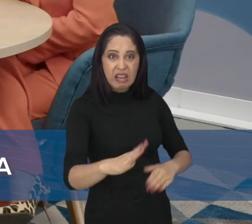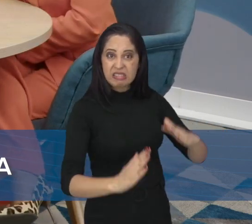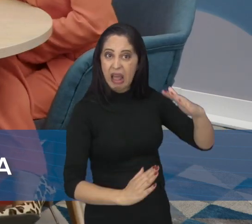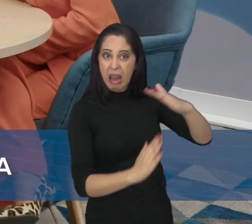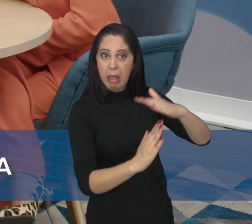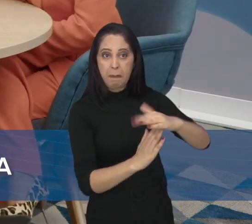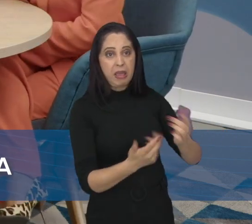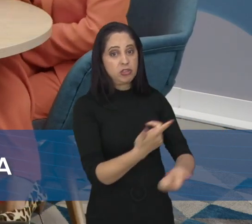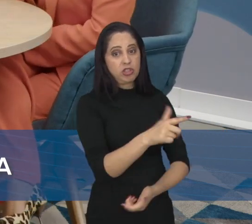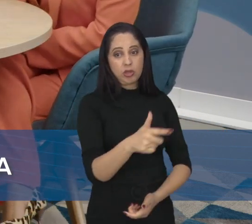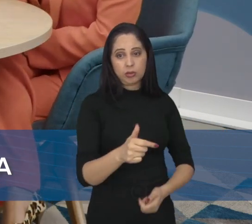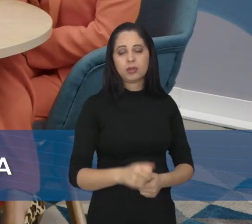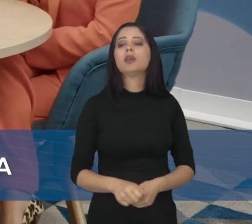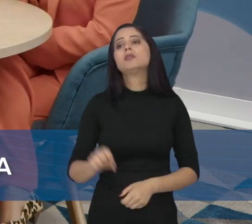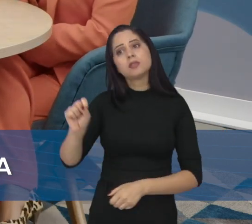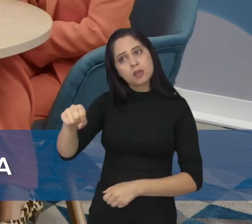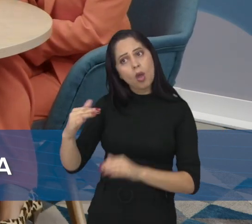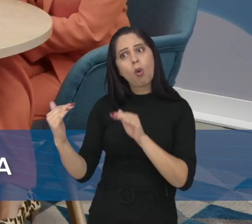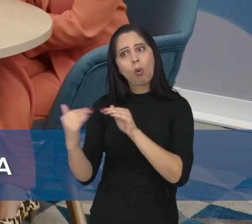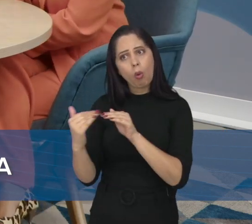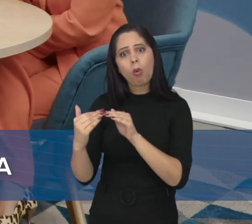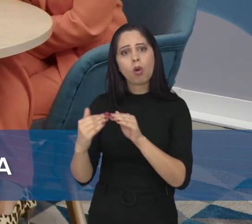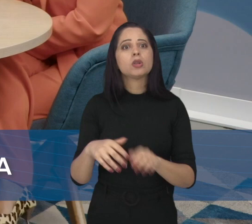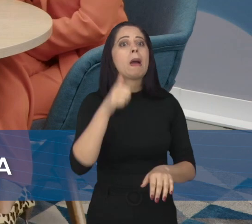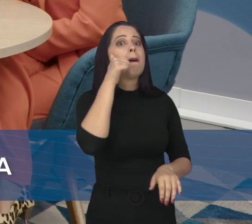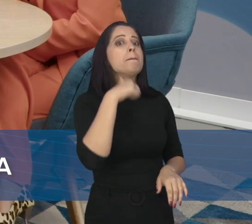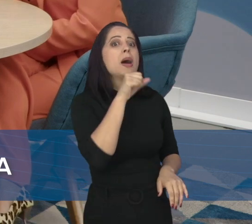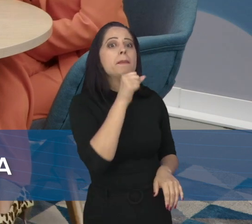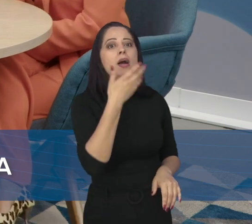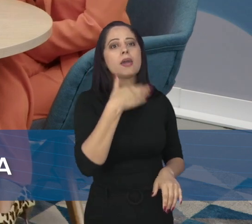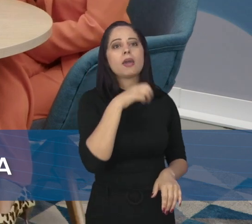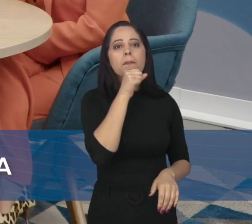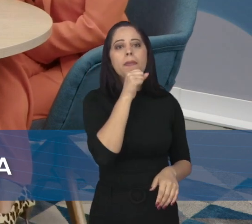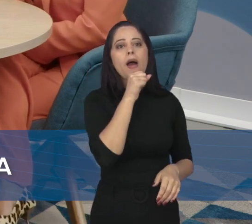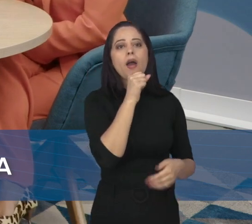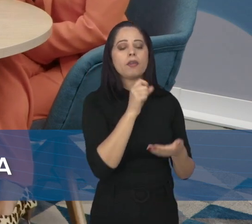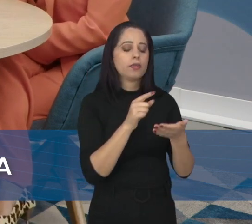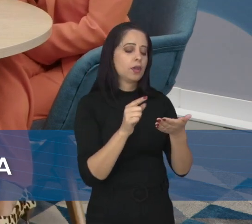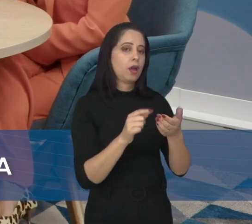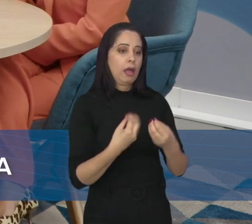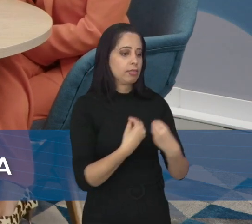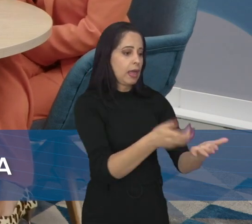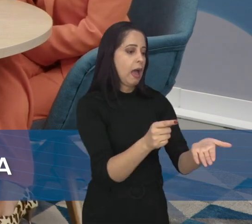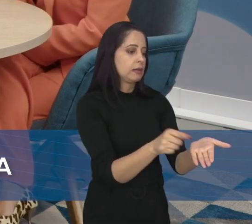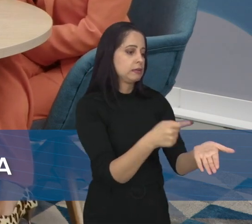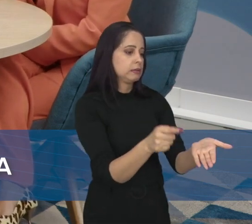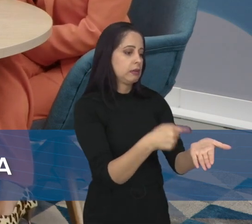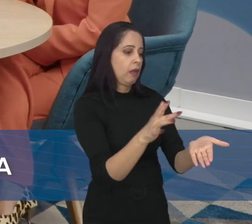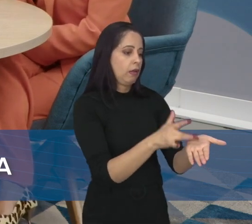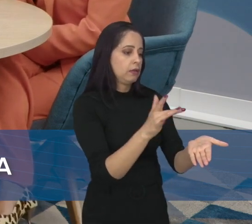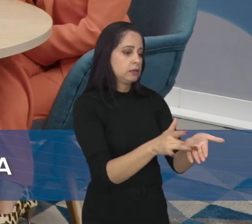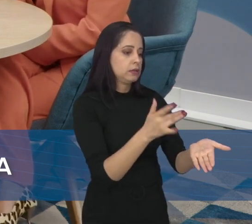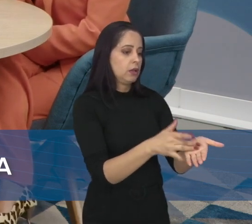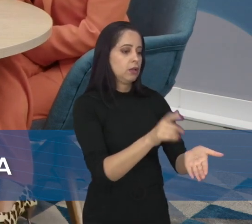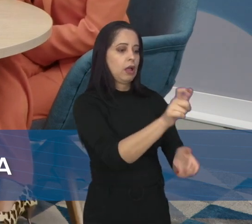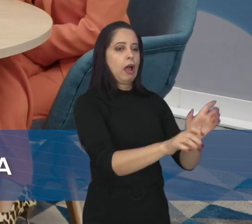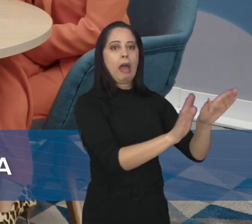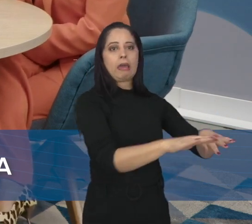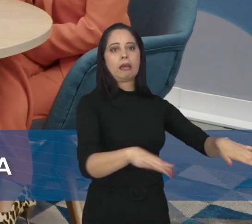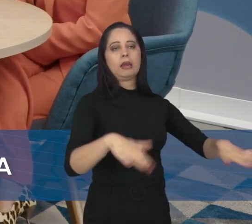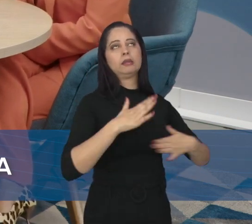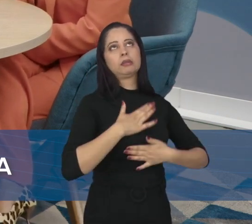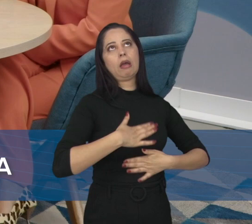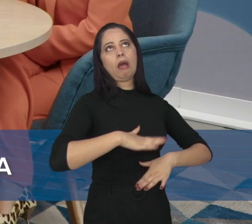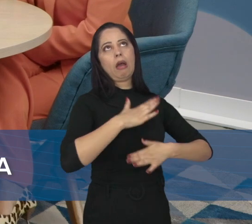Por isso que eu acho que é uma questão educacional, entendeu? E o pai e a mãe colocam um celular, fica aí porque acha que acalma. Domar, né, a criança com a